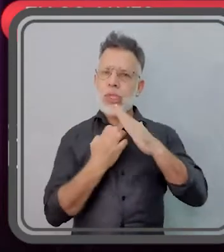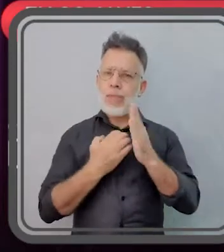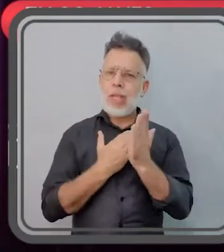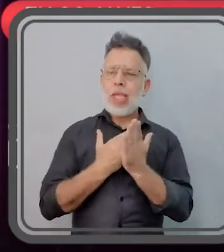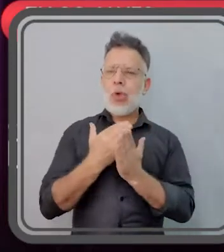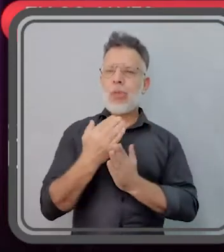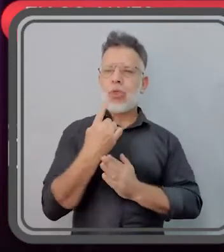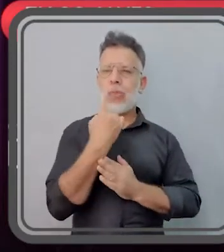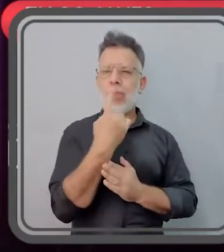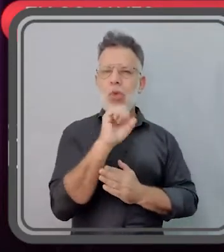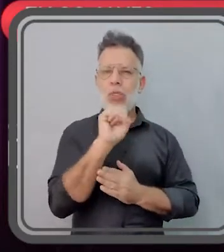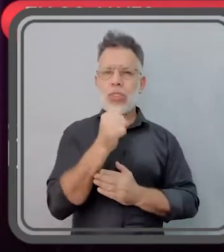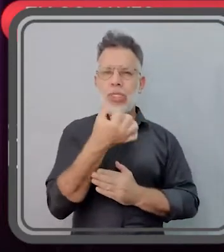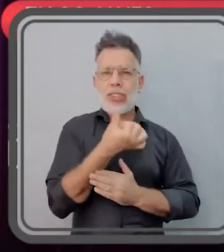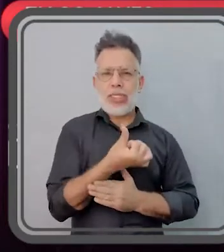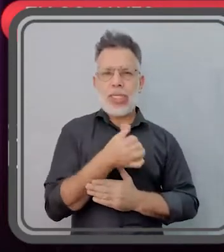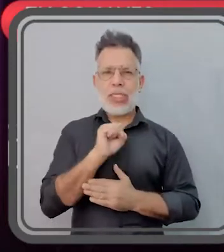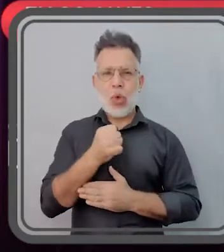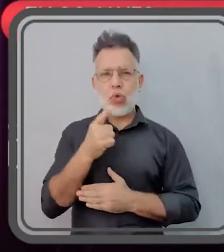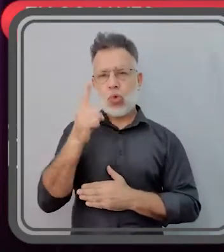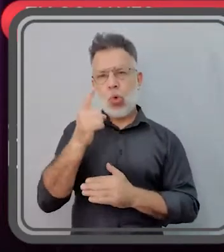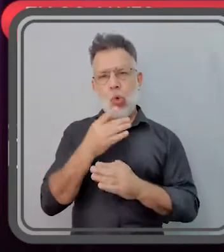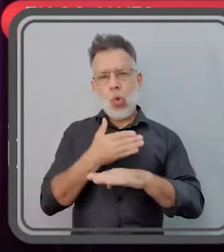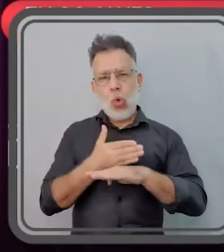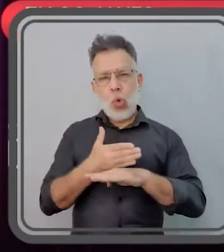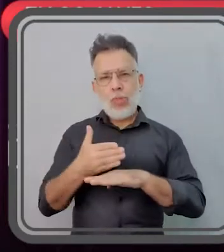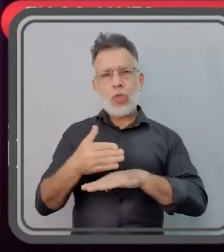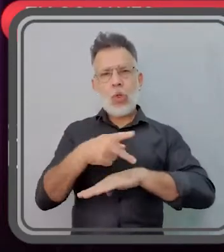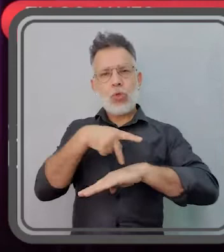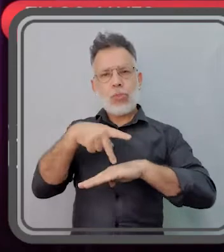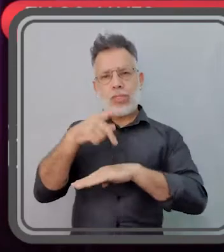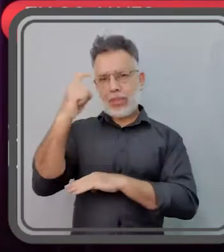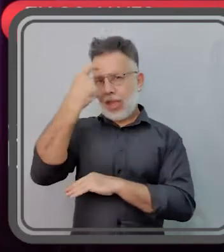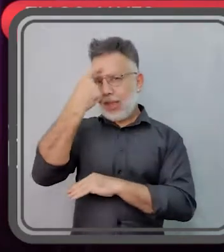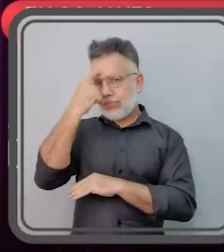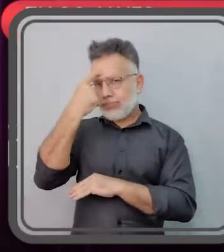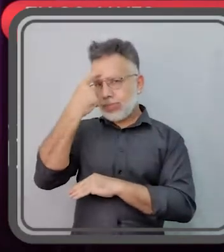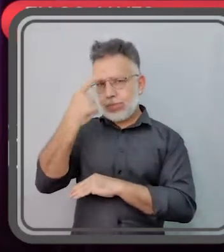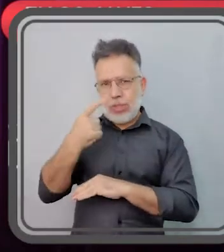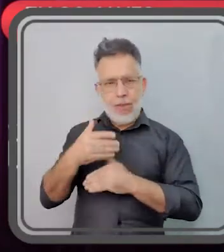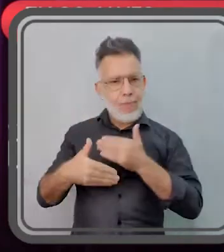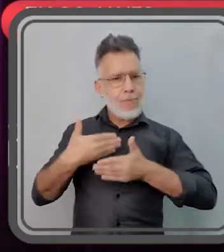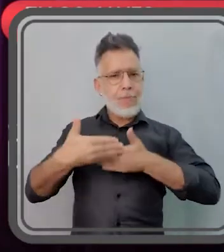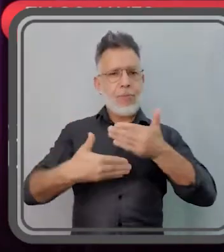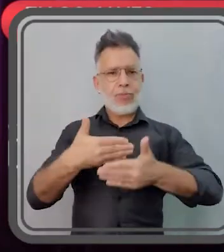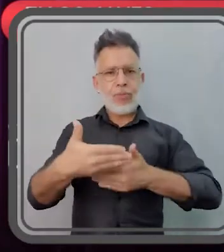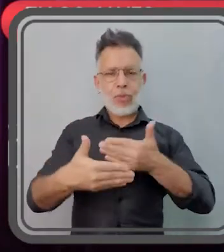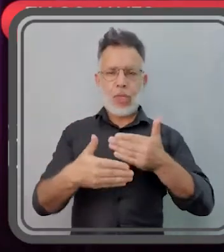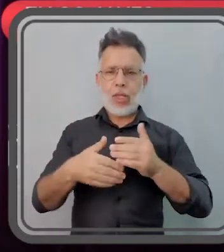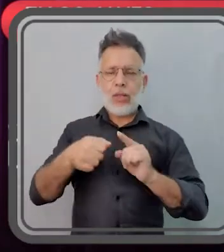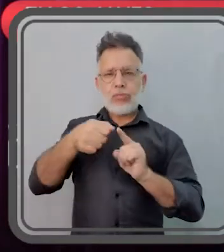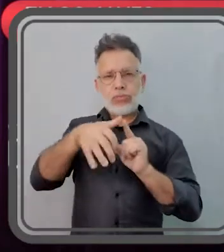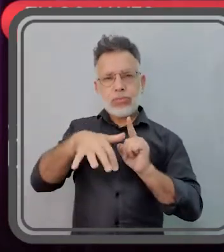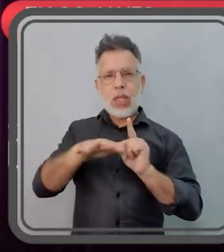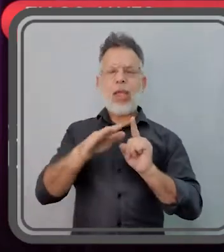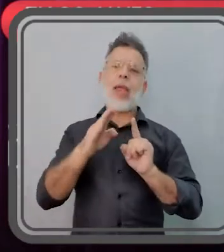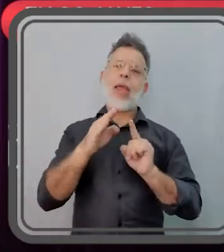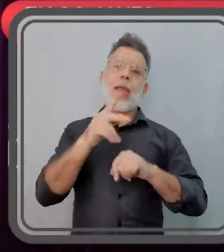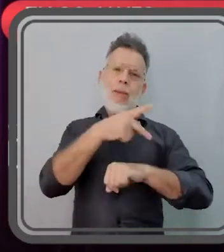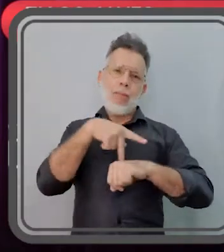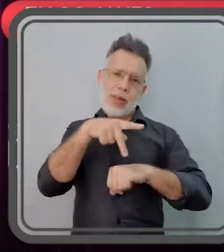em 1868 na Índia para desenvolver país e desenvolver